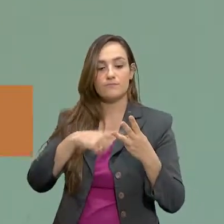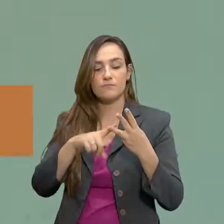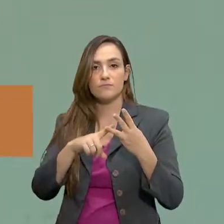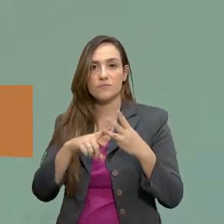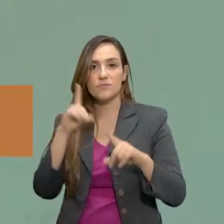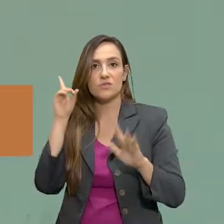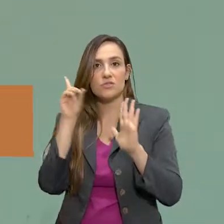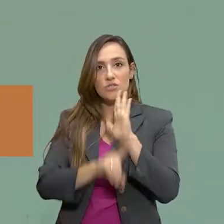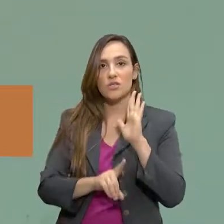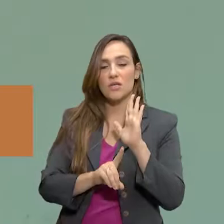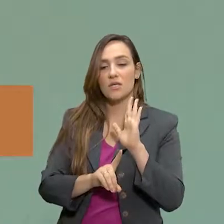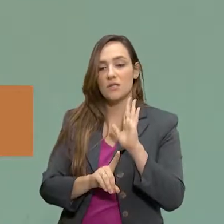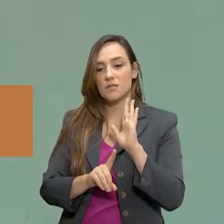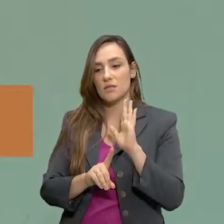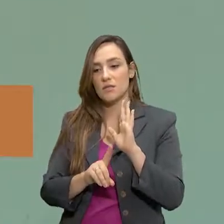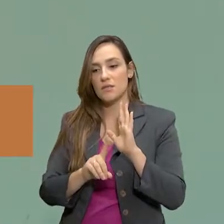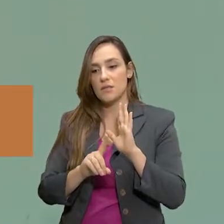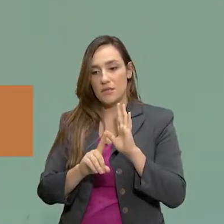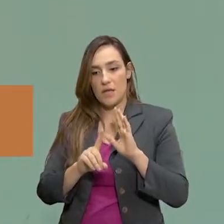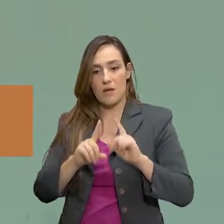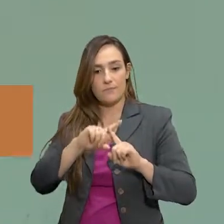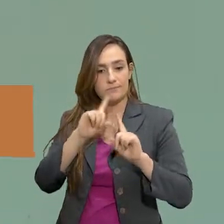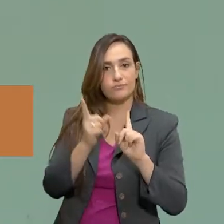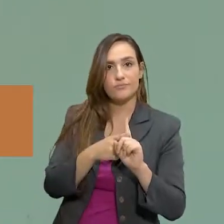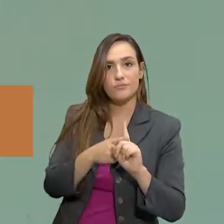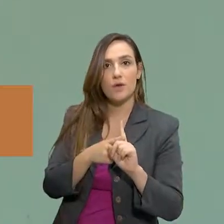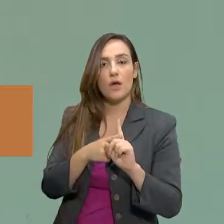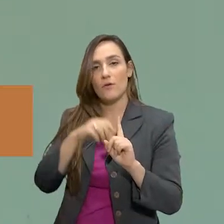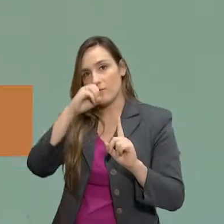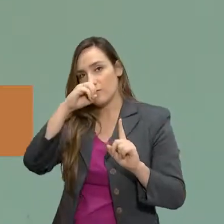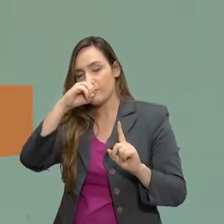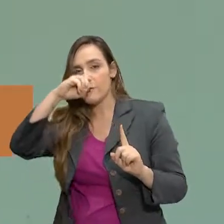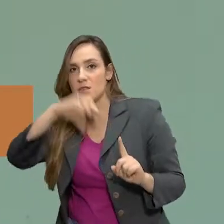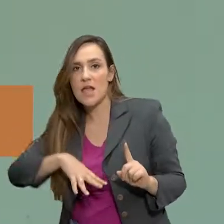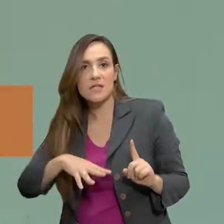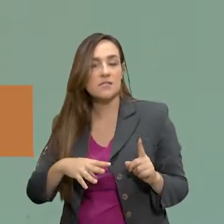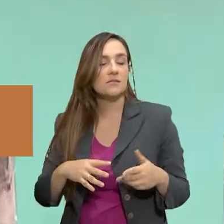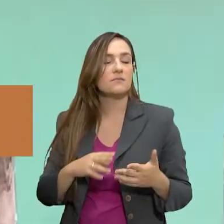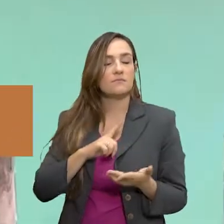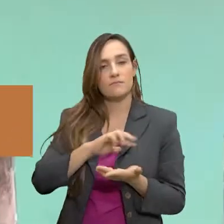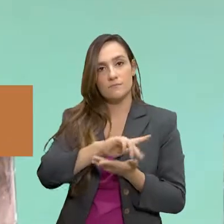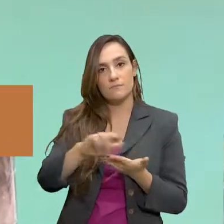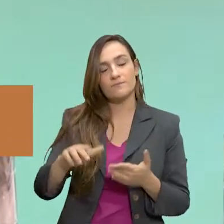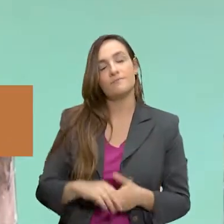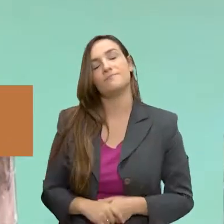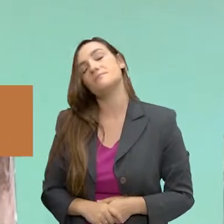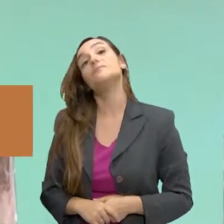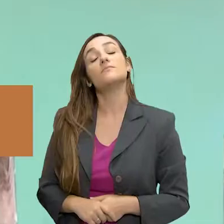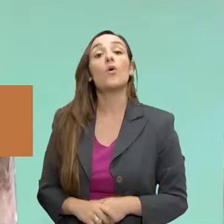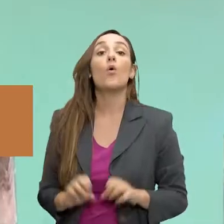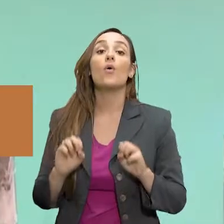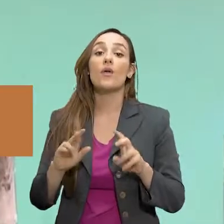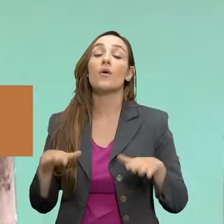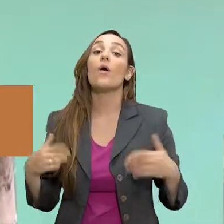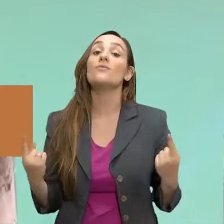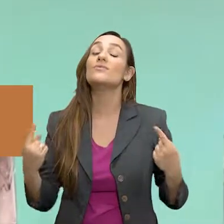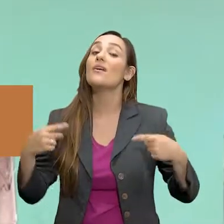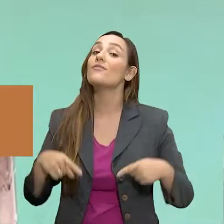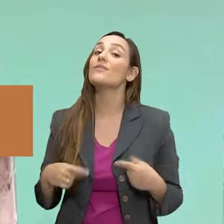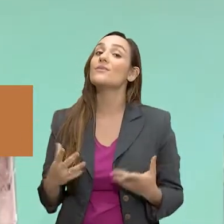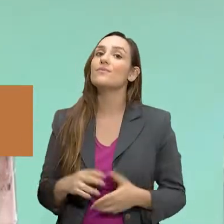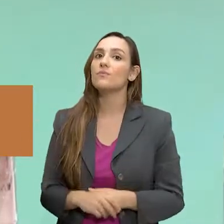sexual, da violação de direitos sexuais e reprodutivos, da violência obstétrica, dentre outras. E desde então muitos desafios, né?